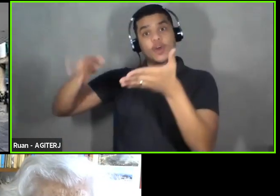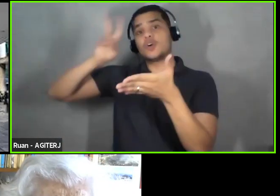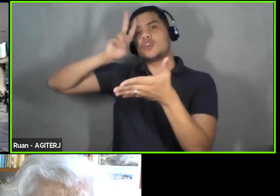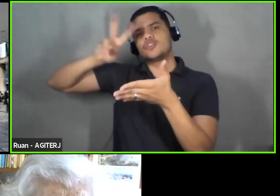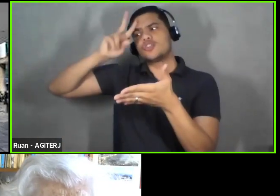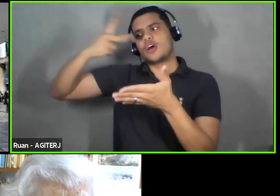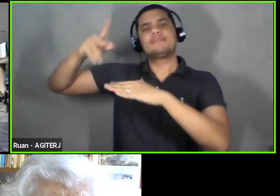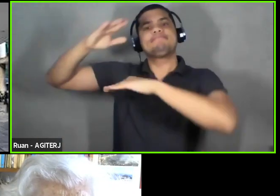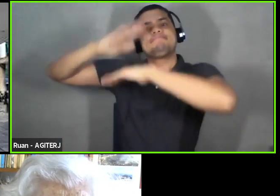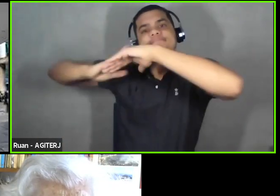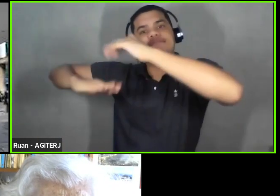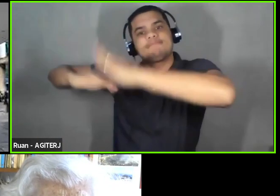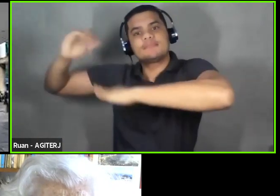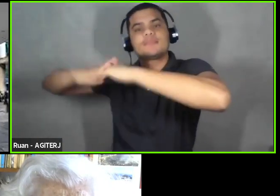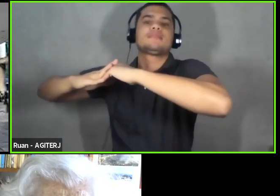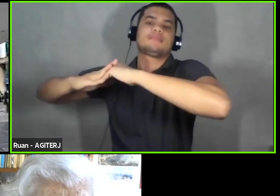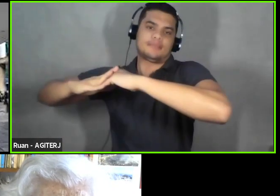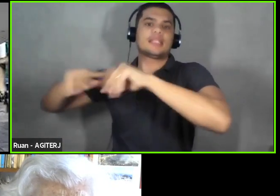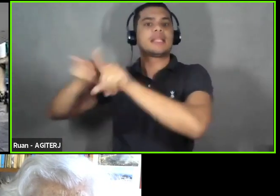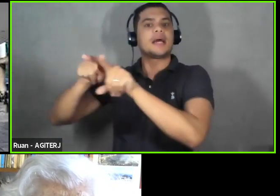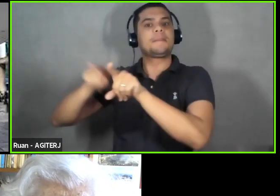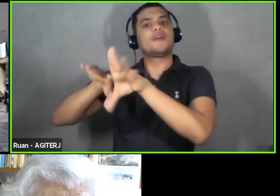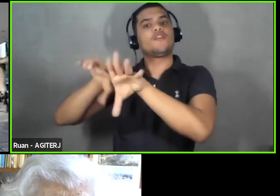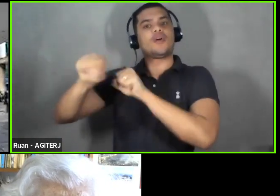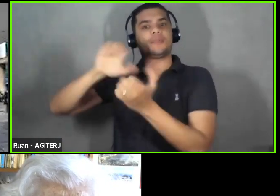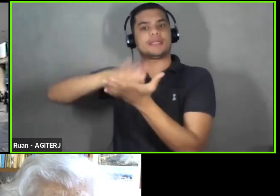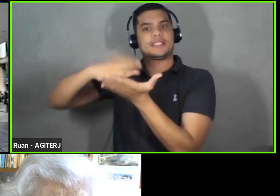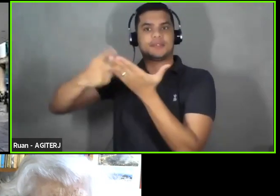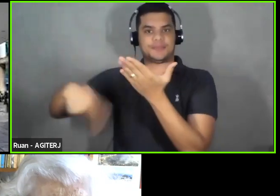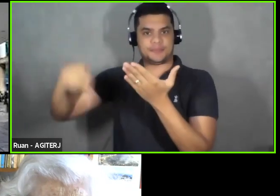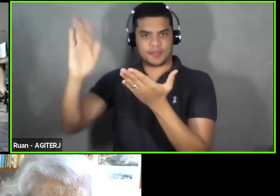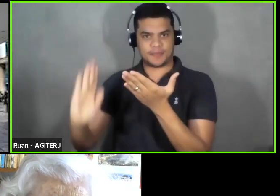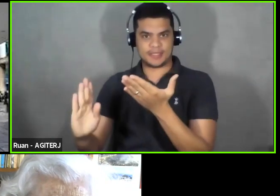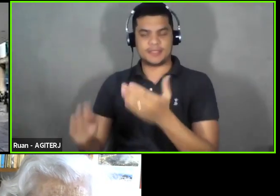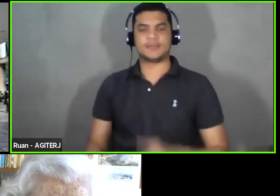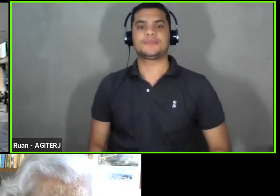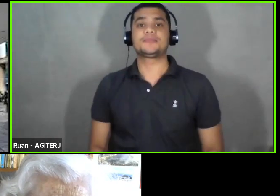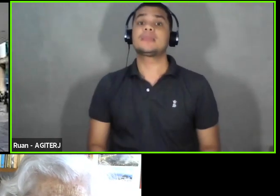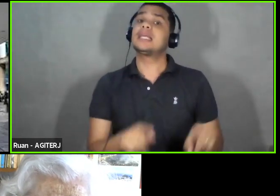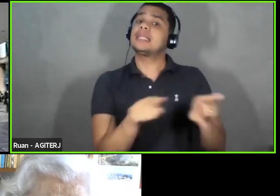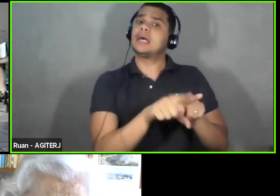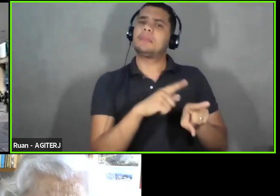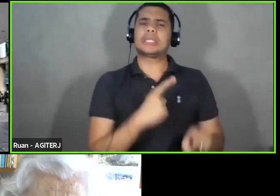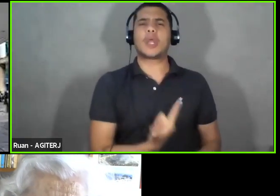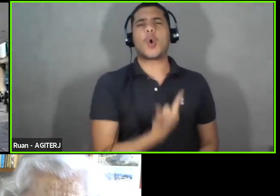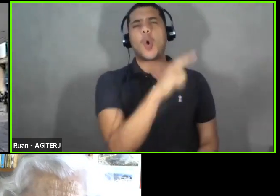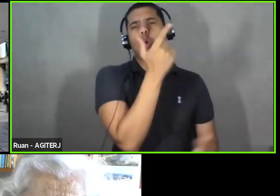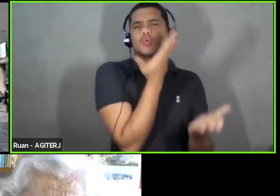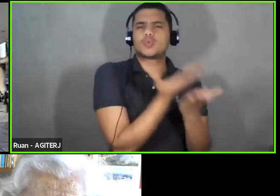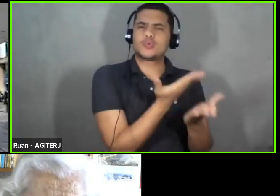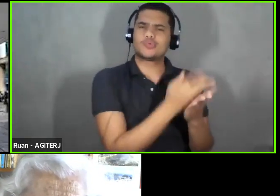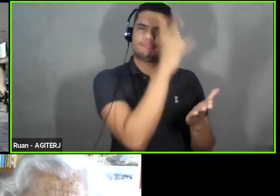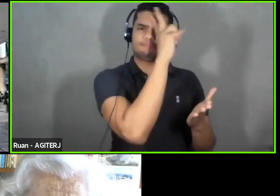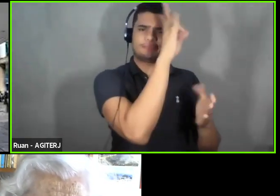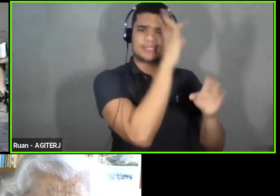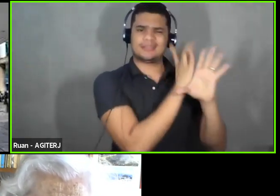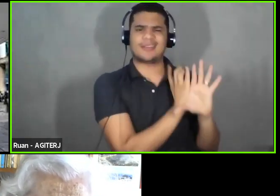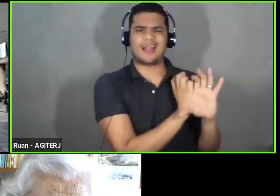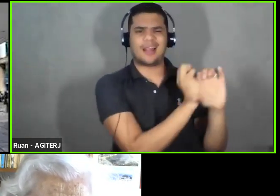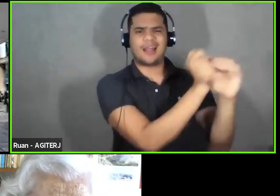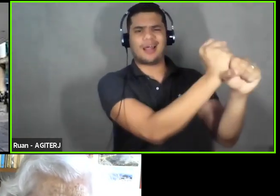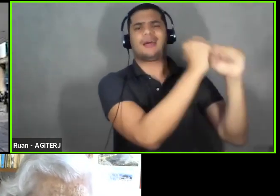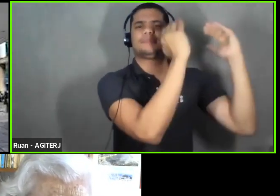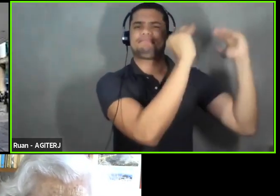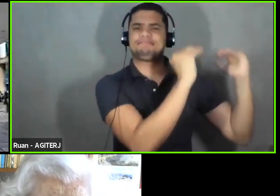praxis profissional e na formação de intérpretes brasileiros. Há também outros estudos historiográficos